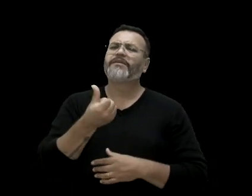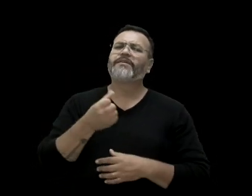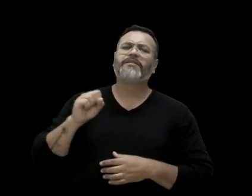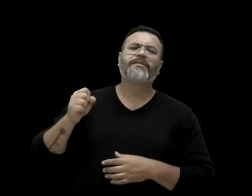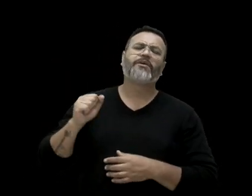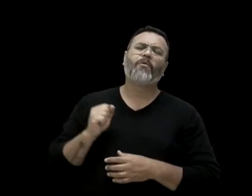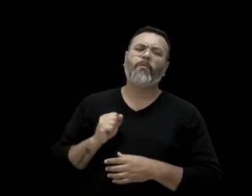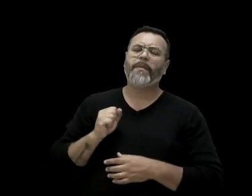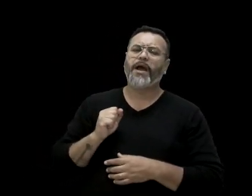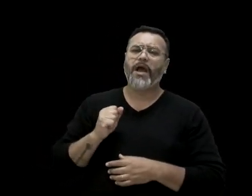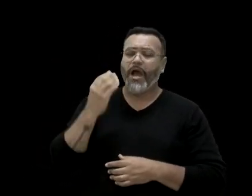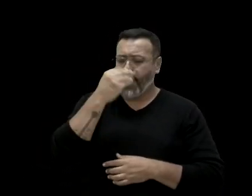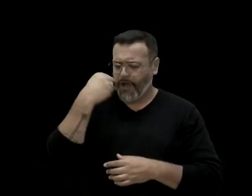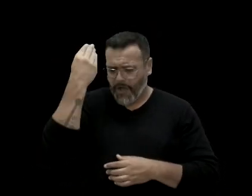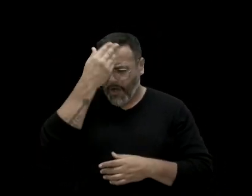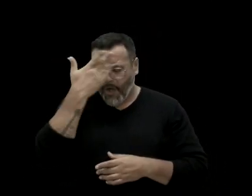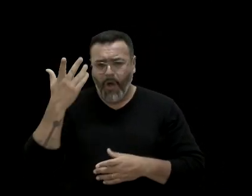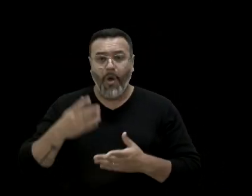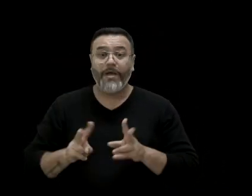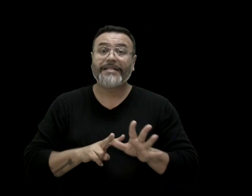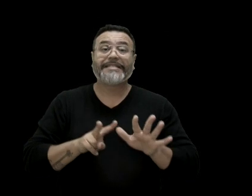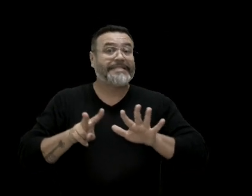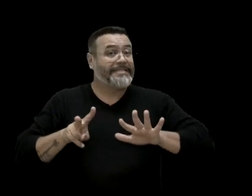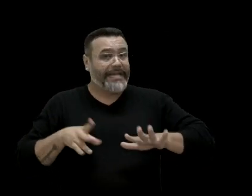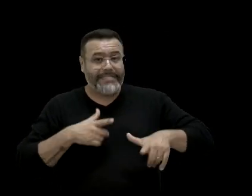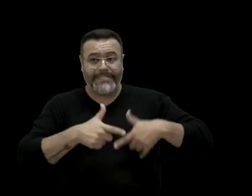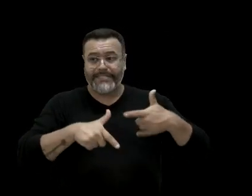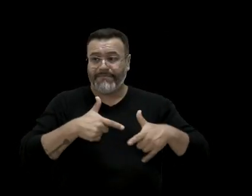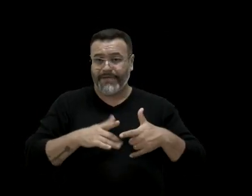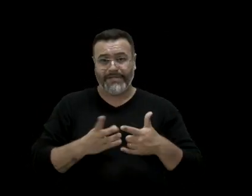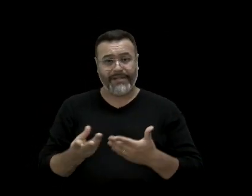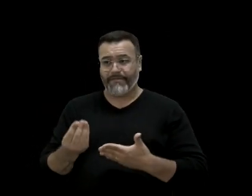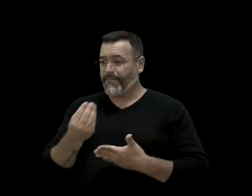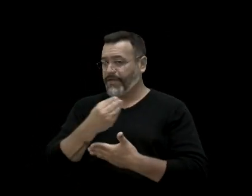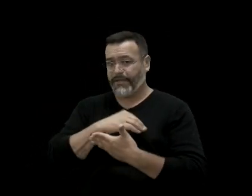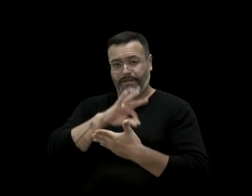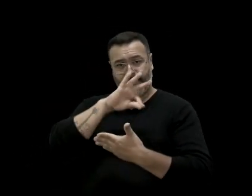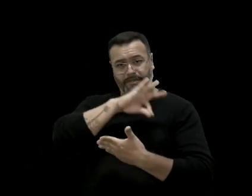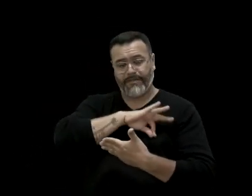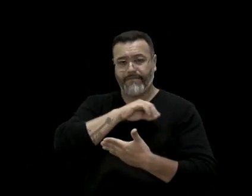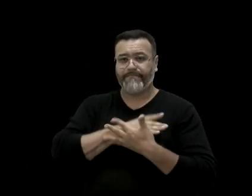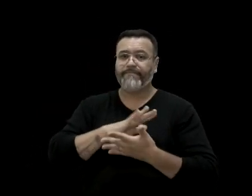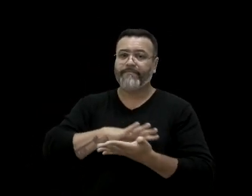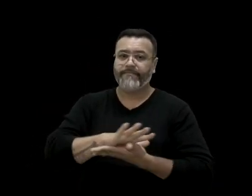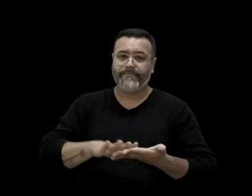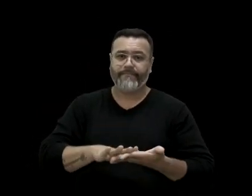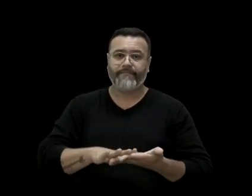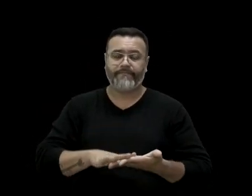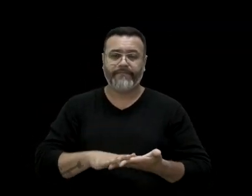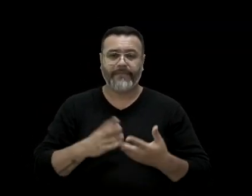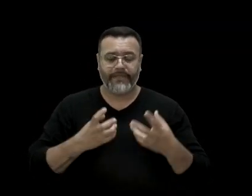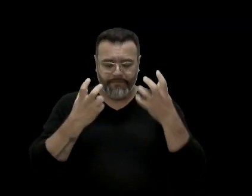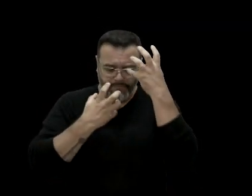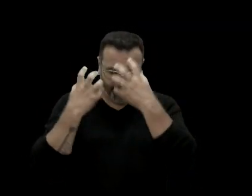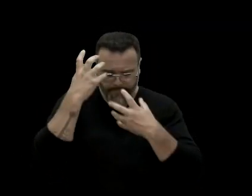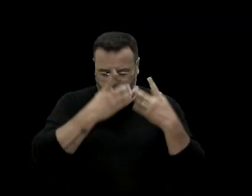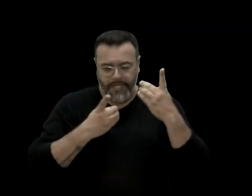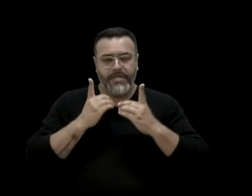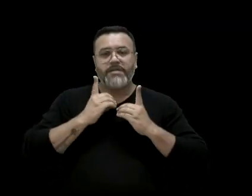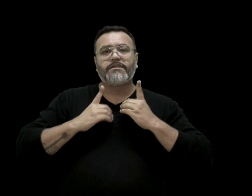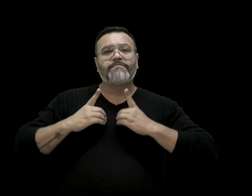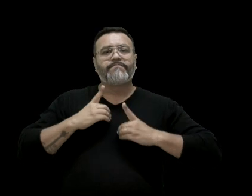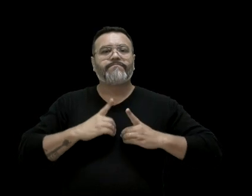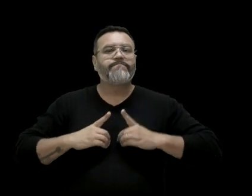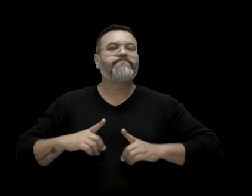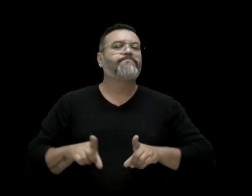por semana. Isso acaba acarretando exaustão, depressão e ansiedade. Lembrando que, embora não